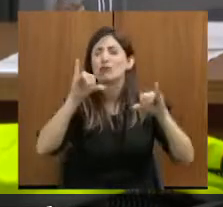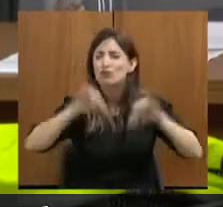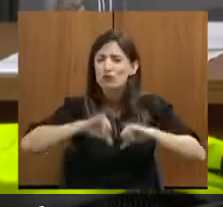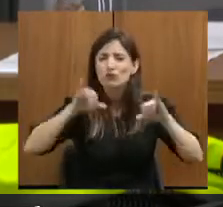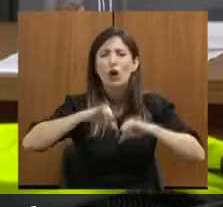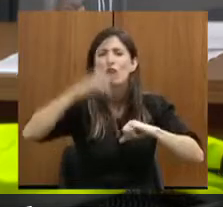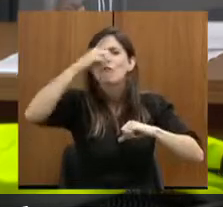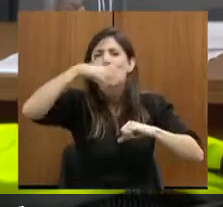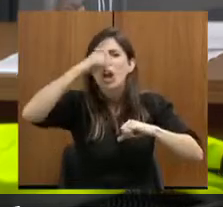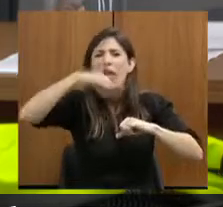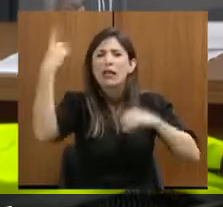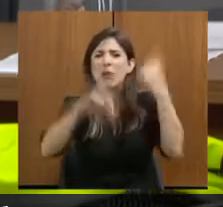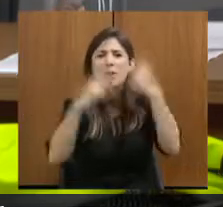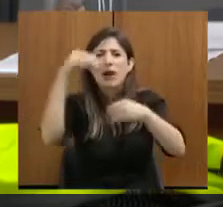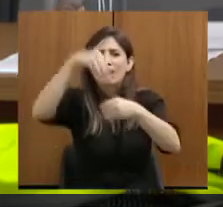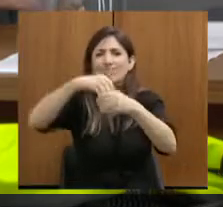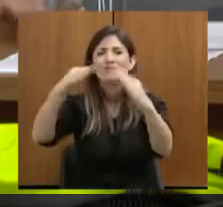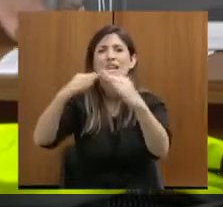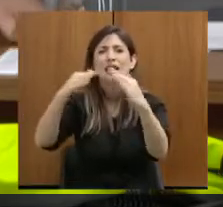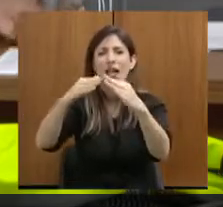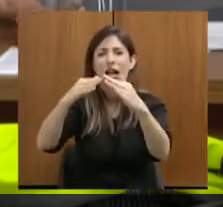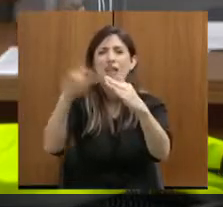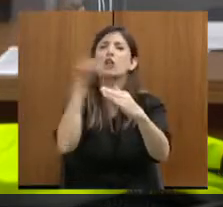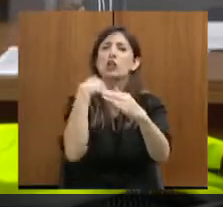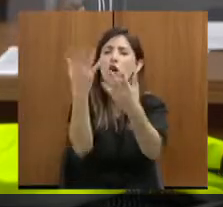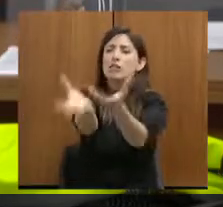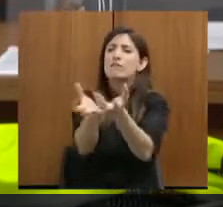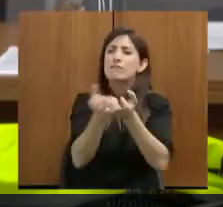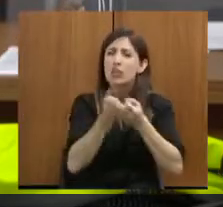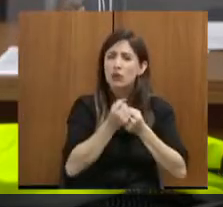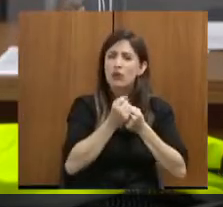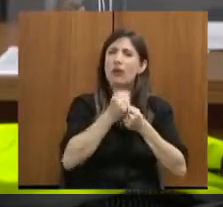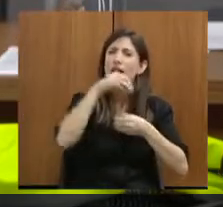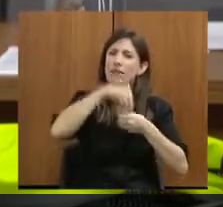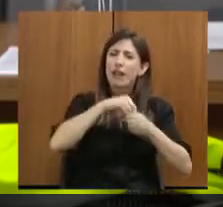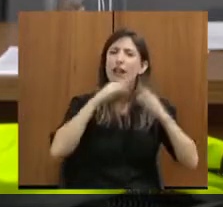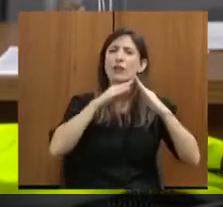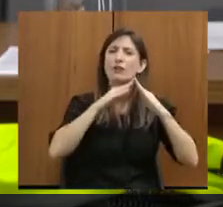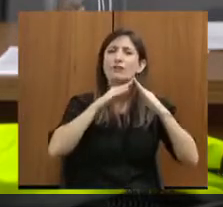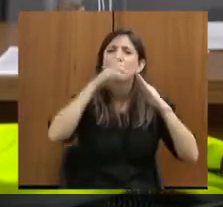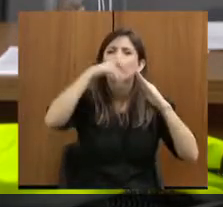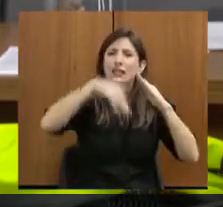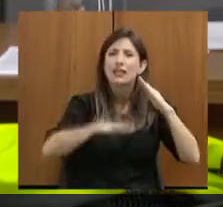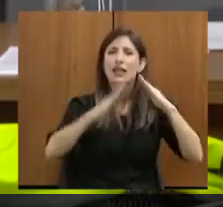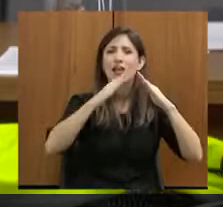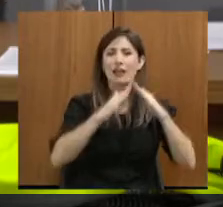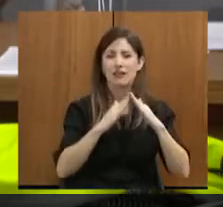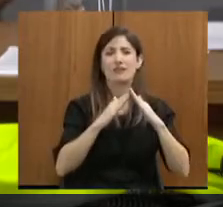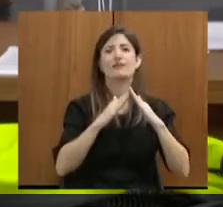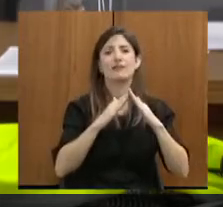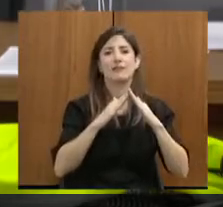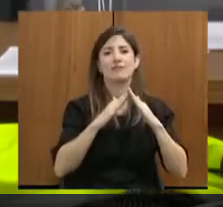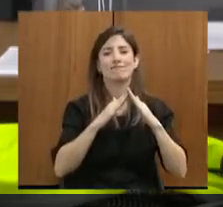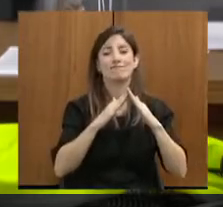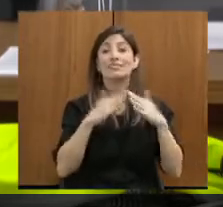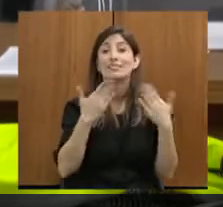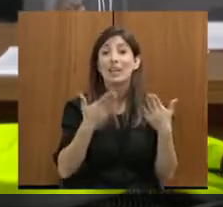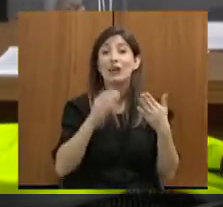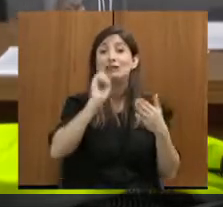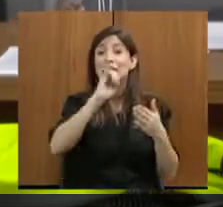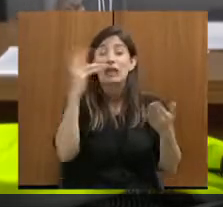Então os terreiros estão literalmente na boca ali do fogo quando as coisas acontecem